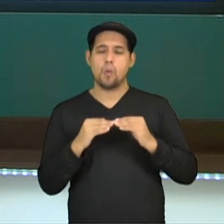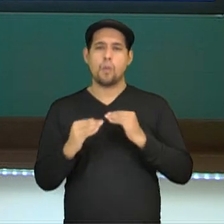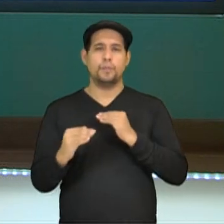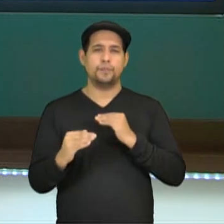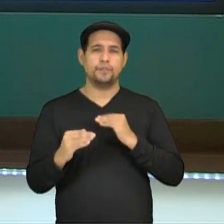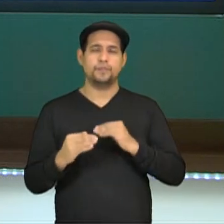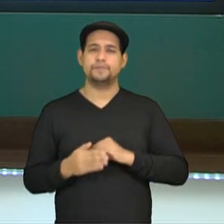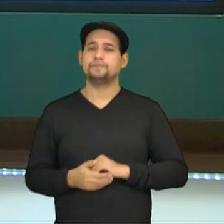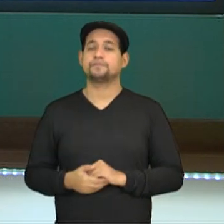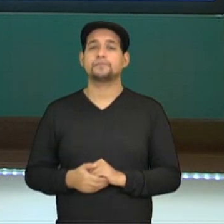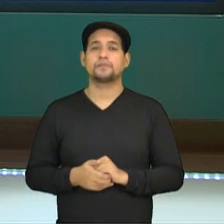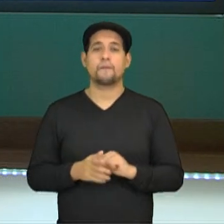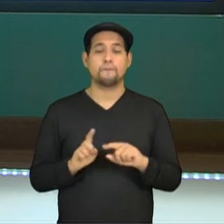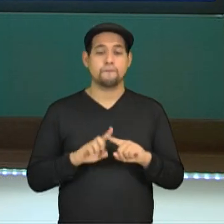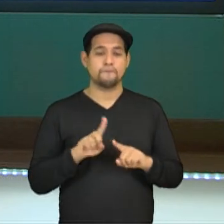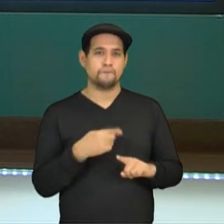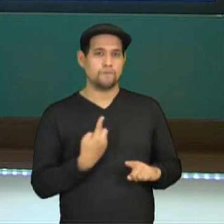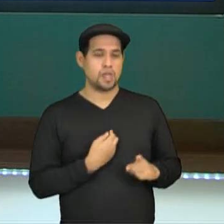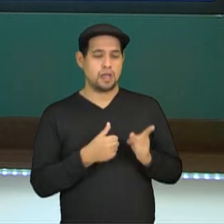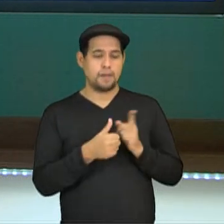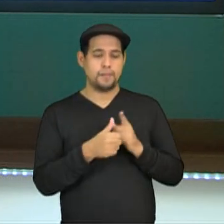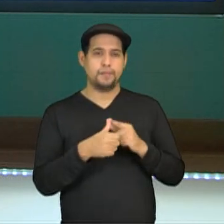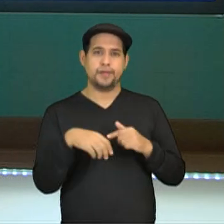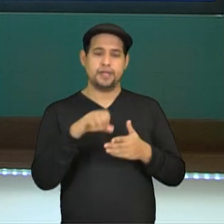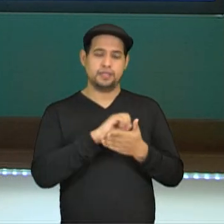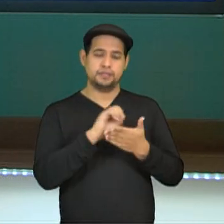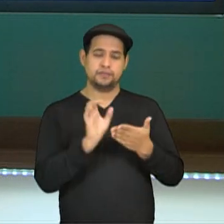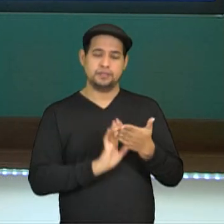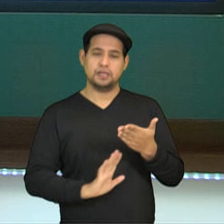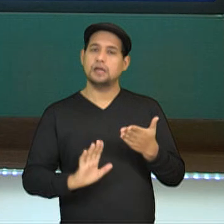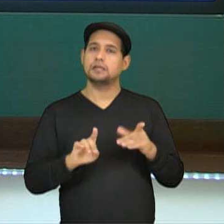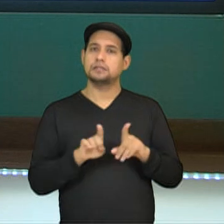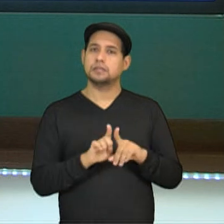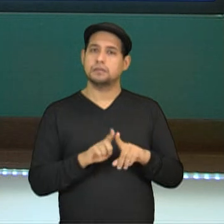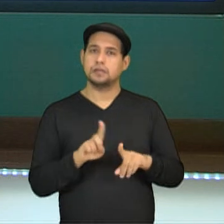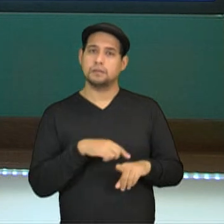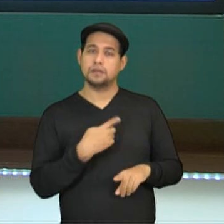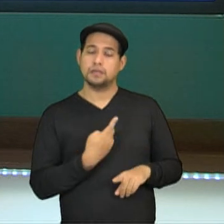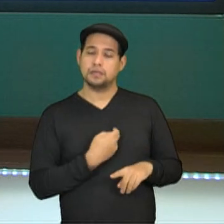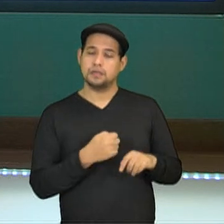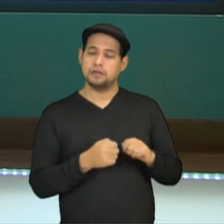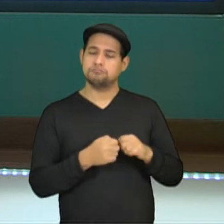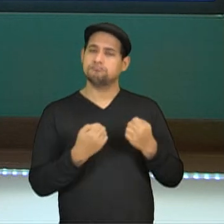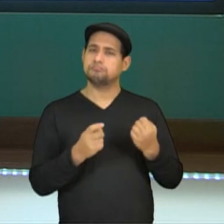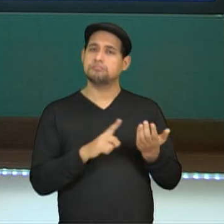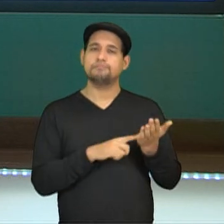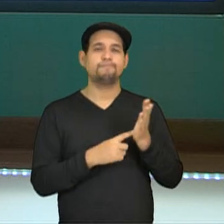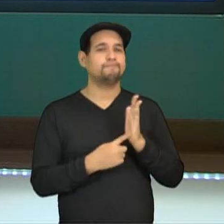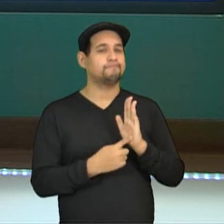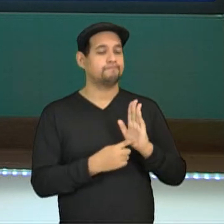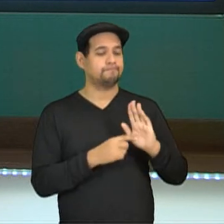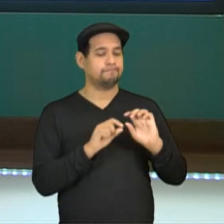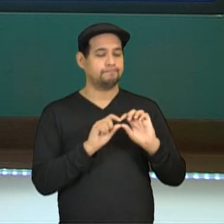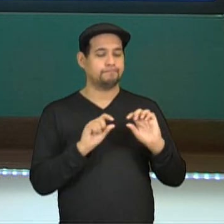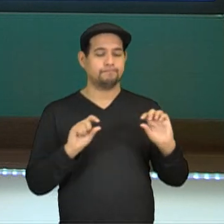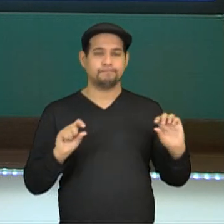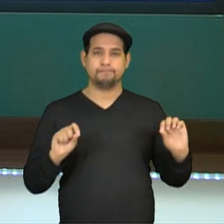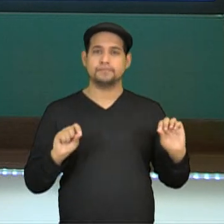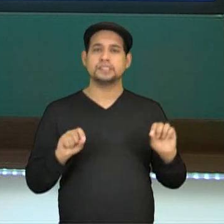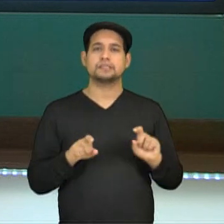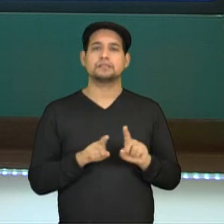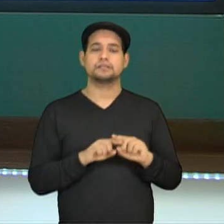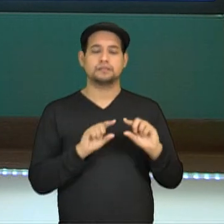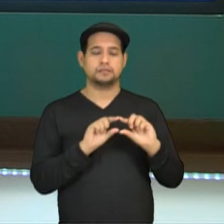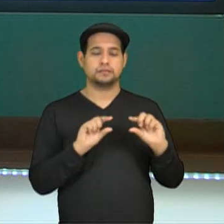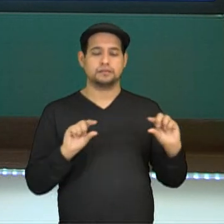expectativa, né? E para nossa primeira atividade, para a gente aquecer aí nessas discussões, a gente trouxe mais um fragmento aqui, ó. Então,